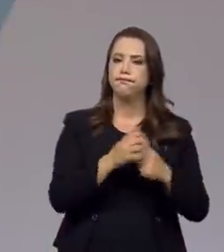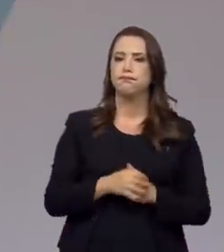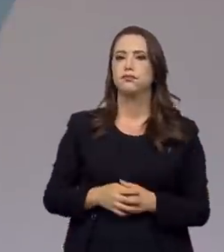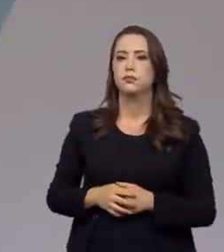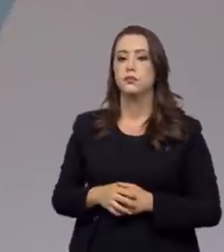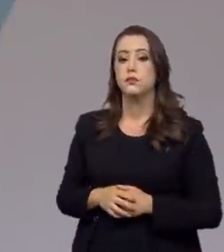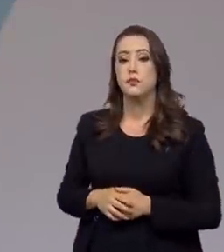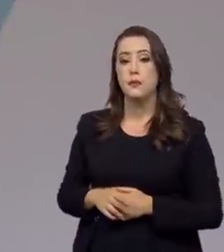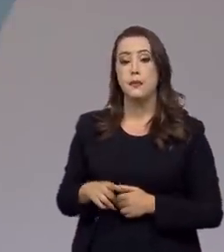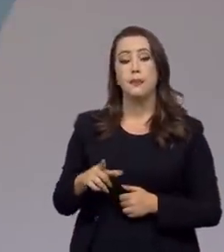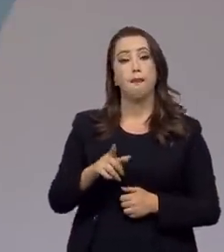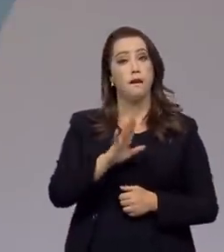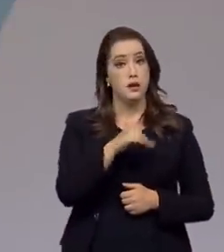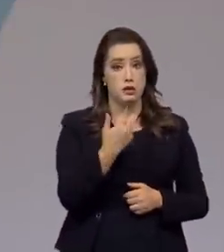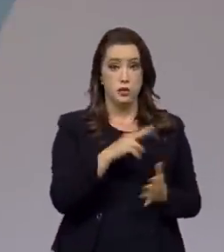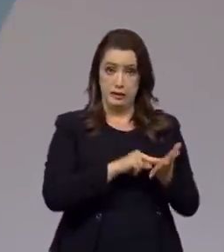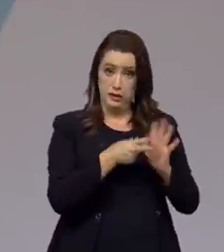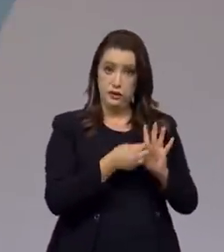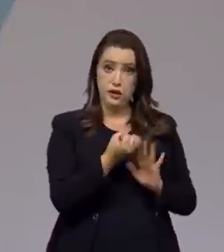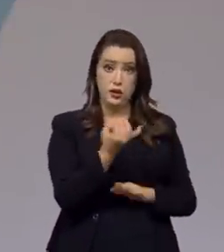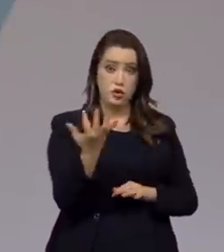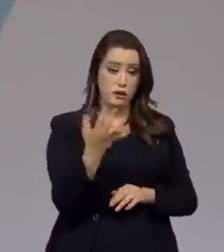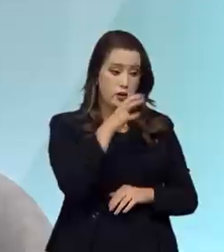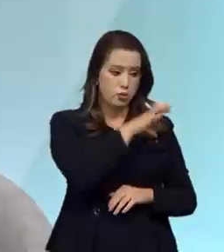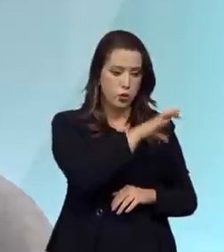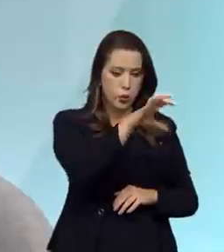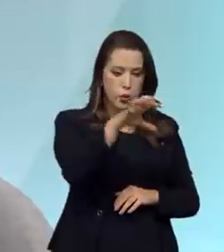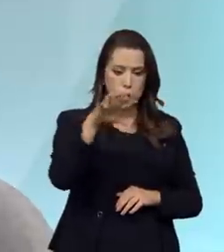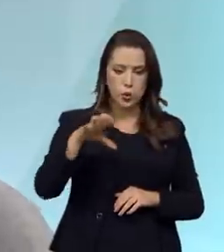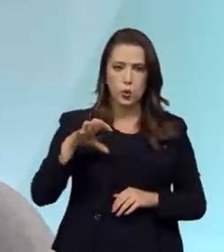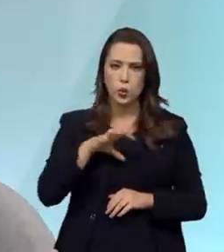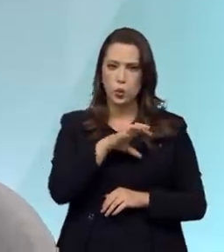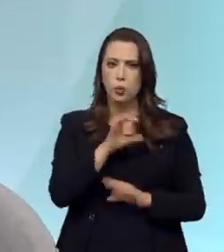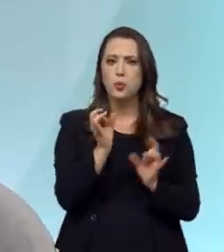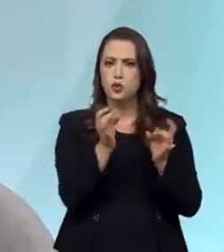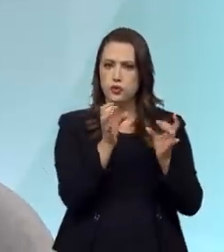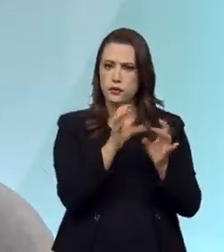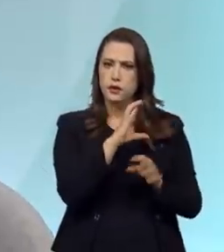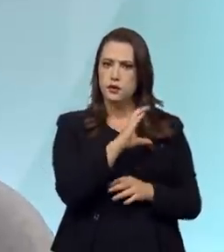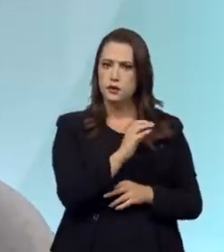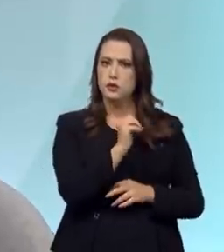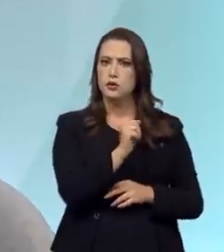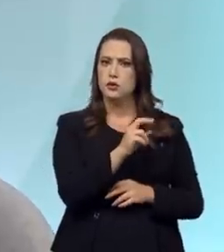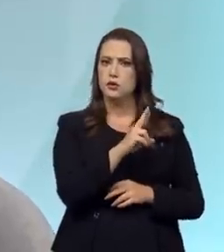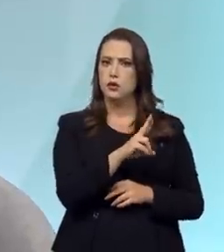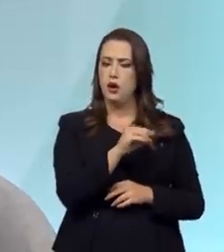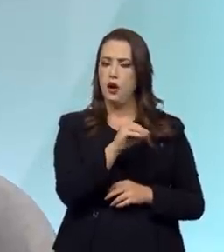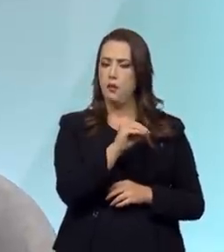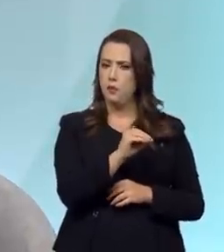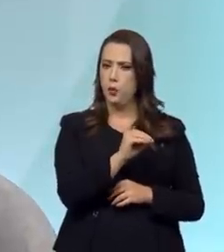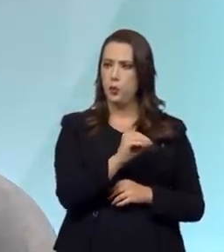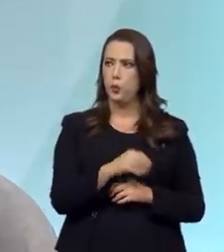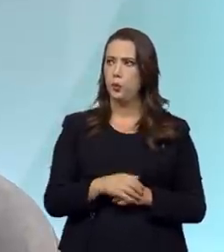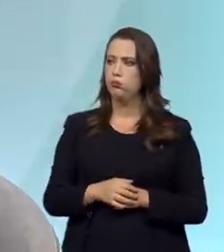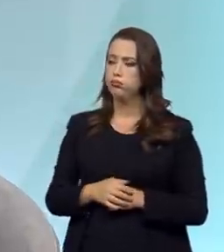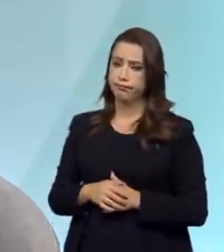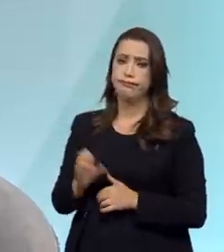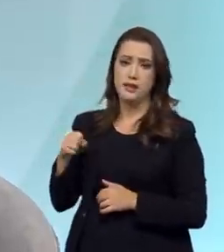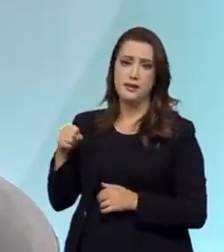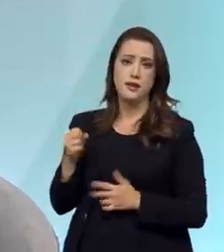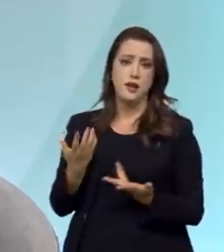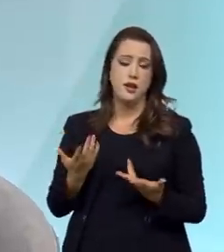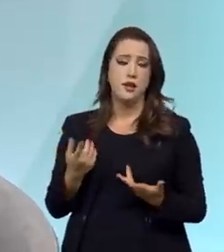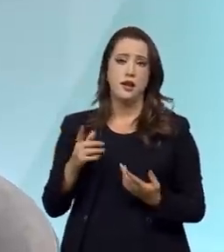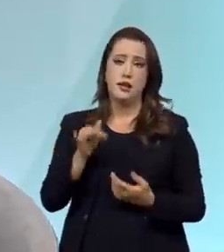ser várias modalidades de crédito de carbono exatamente você vai ter várias origens por exemplo eu se eu fizer um